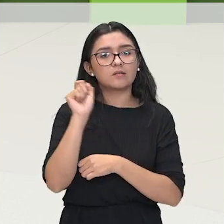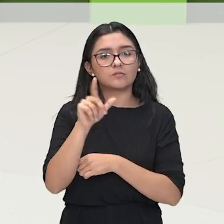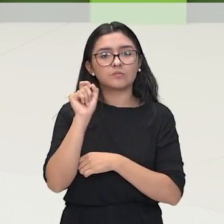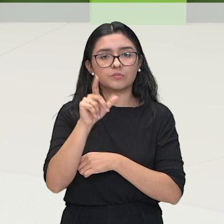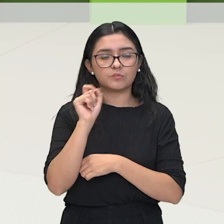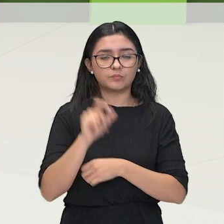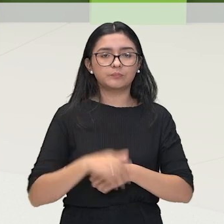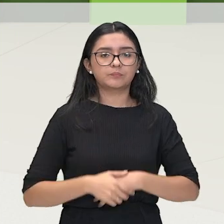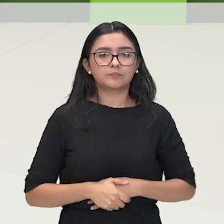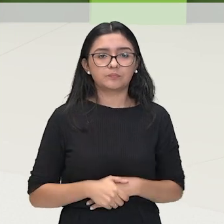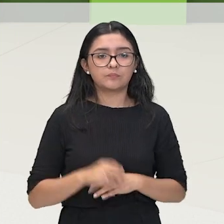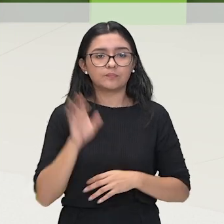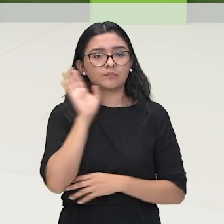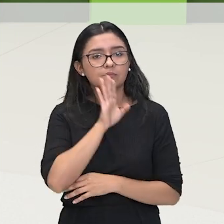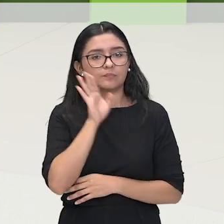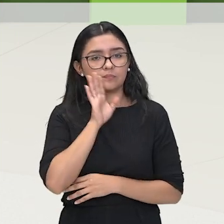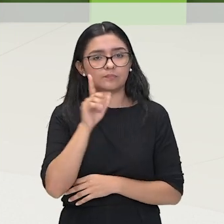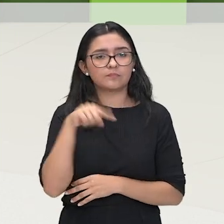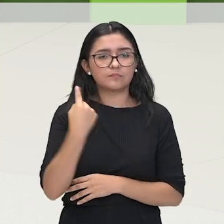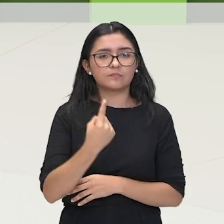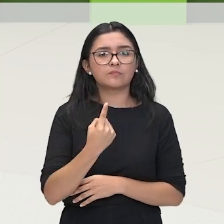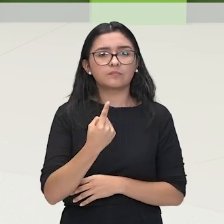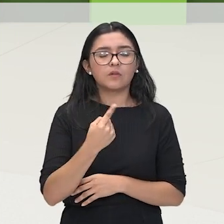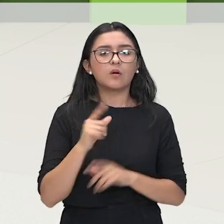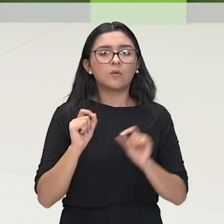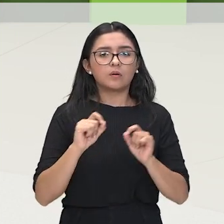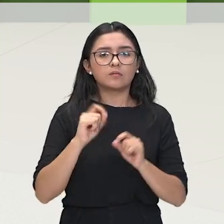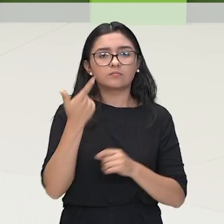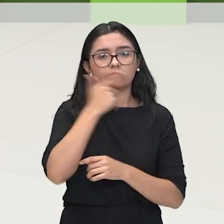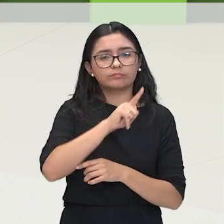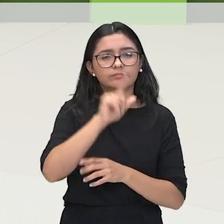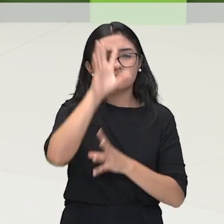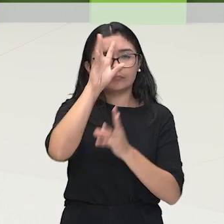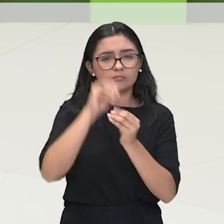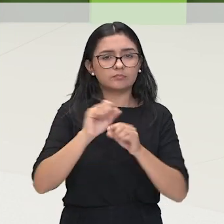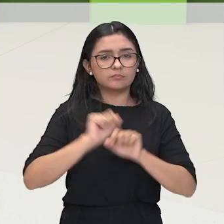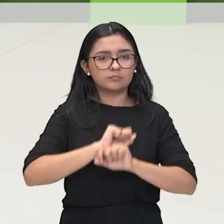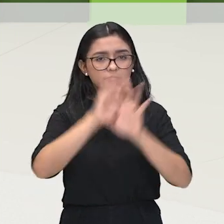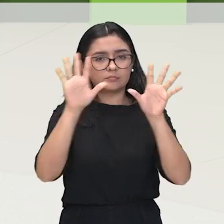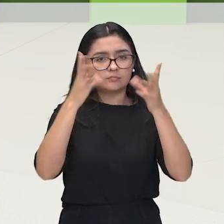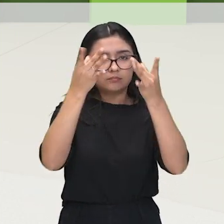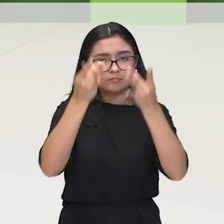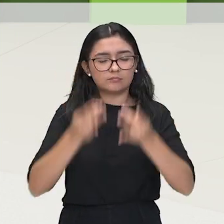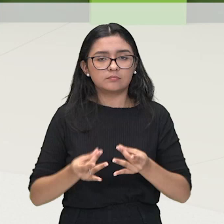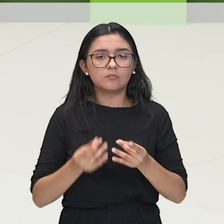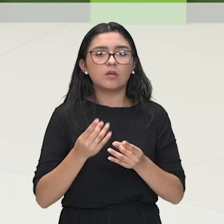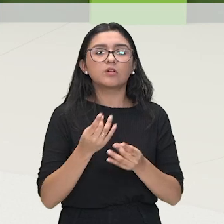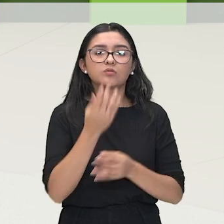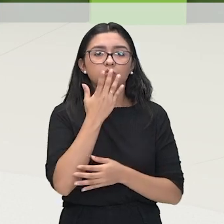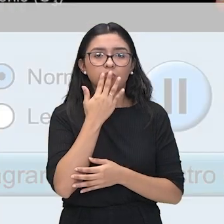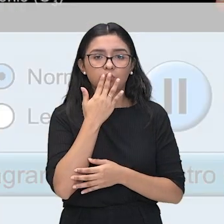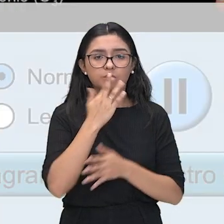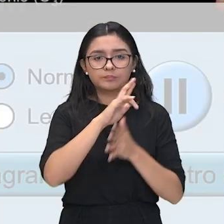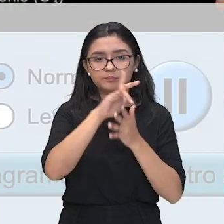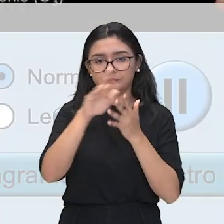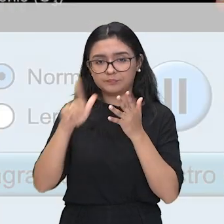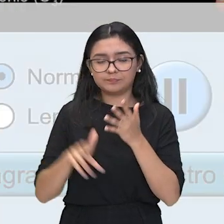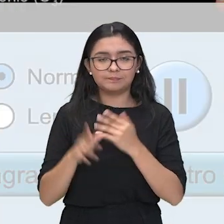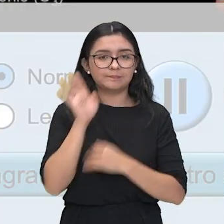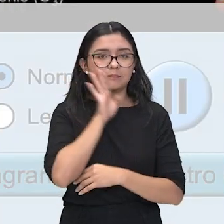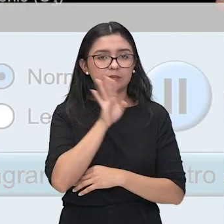Legal, pessoal? Conseguiram aí entender? Conseguiram entender um pouco mais sobre as cores dos objetos, sobre a radiação? Que show,